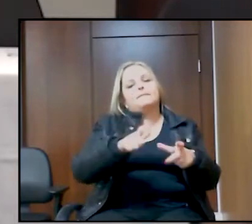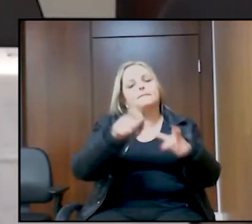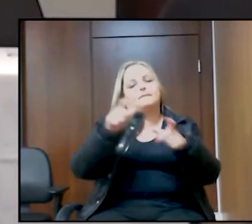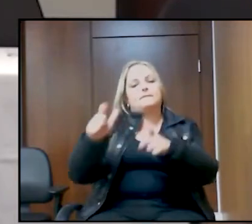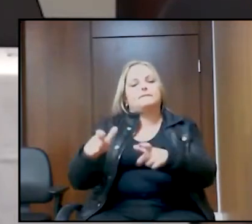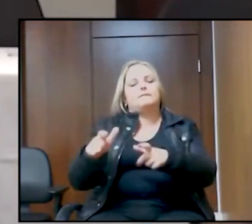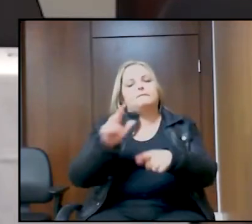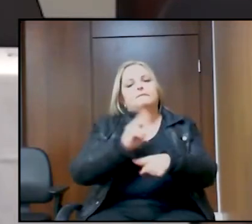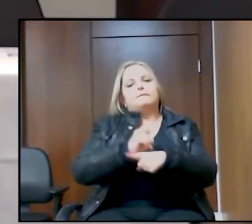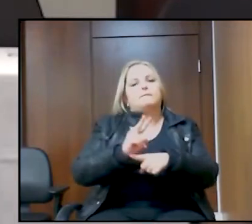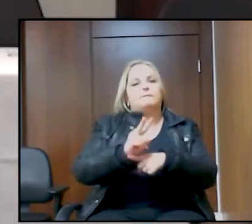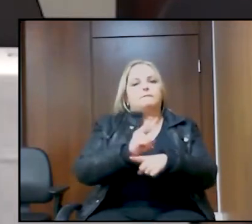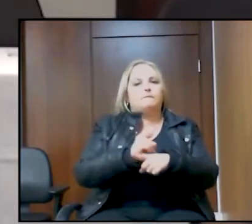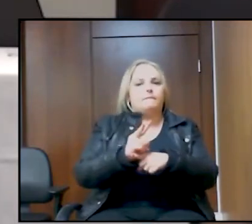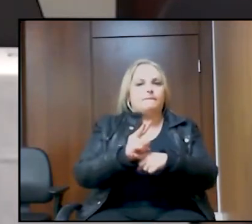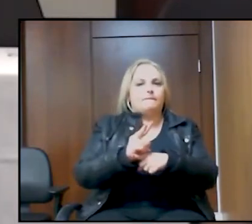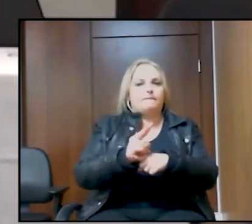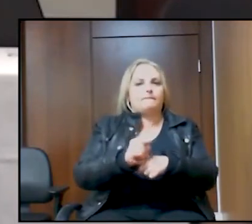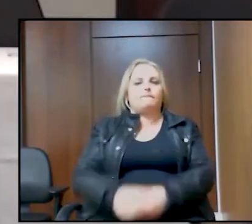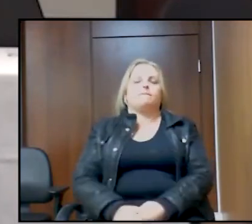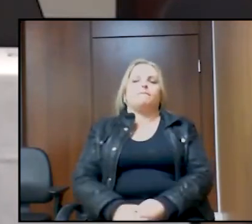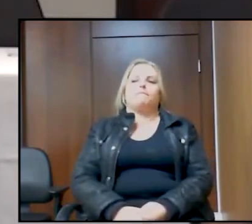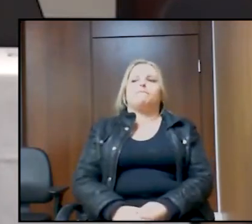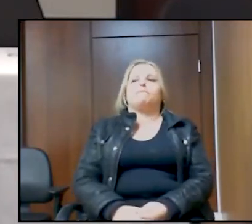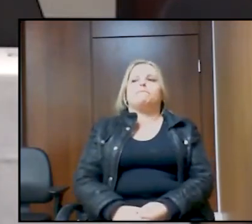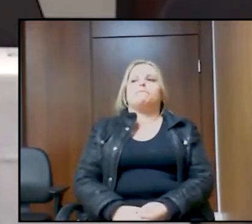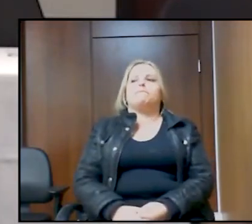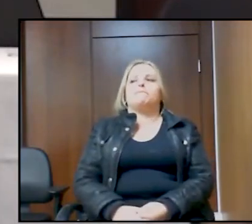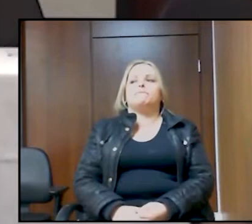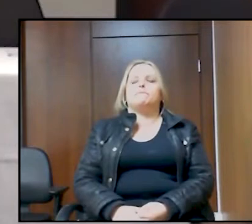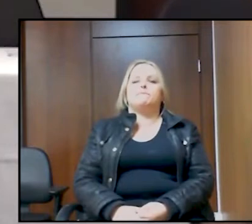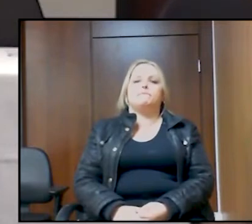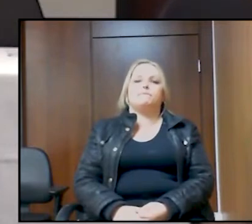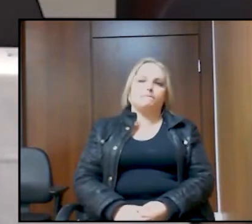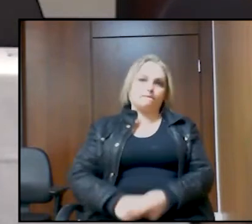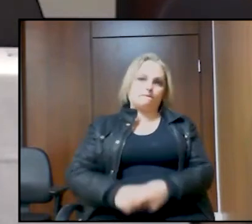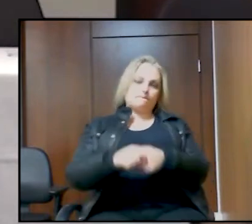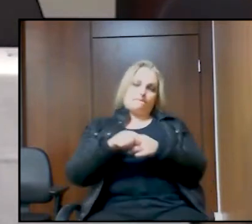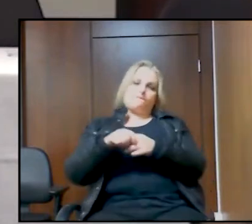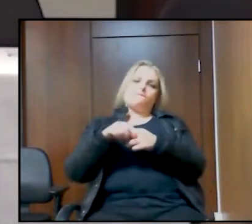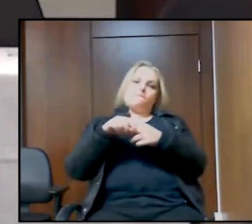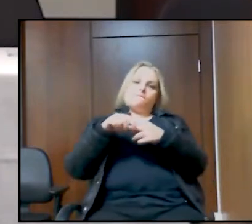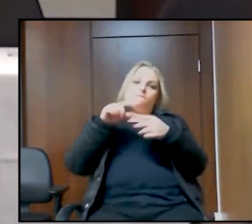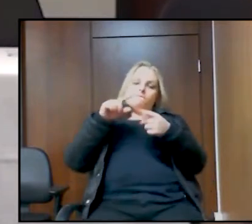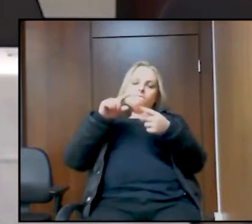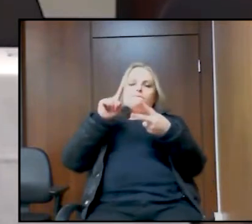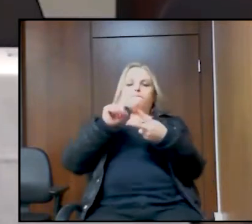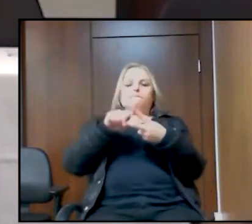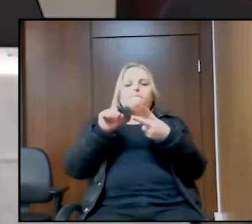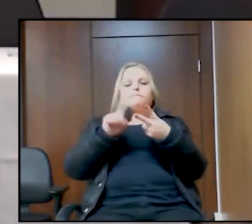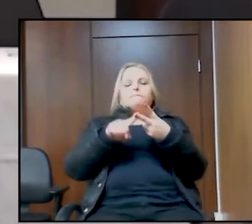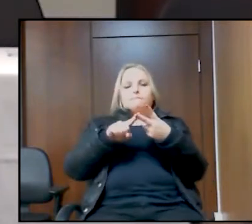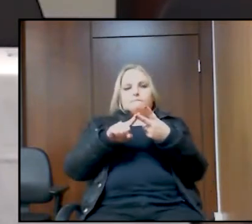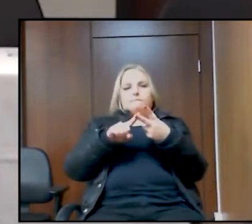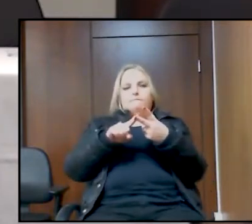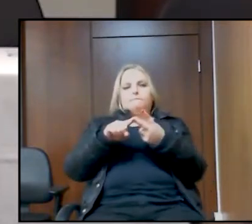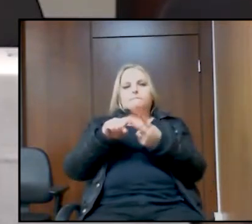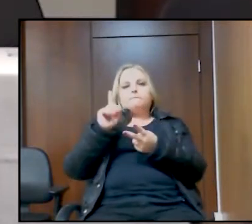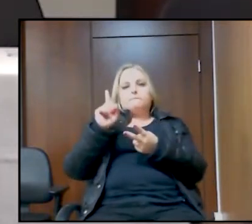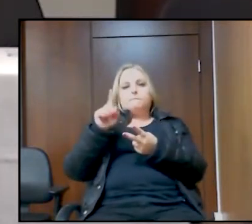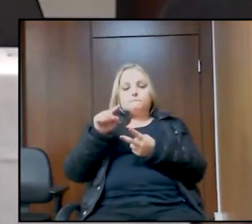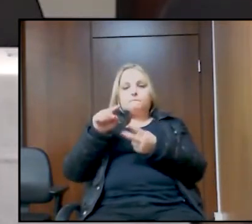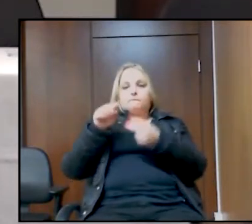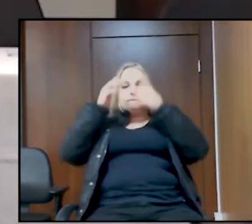essas instituições. Uma dessas duas instituições, eu faço